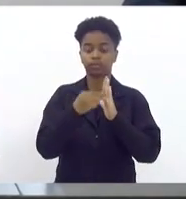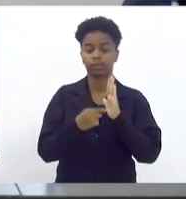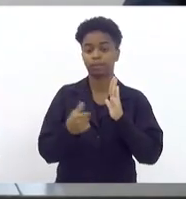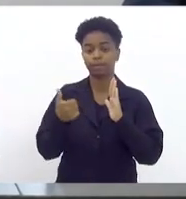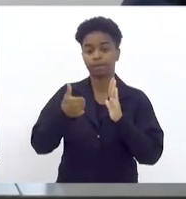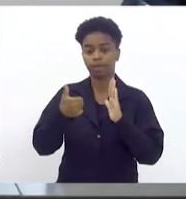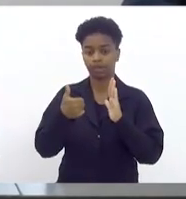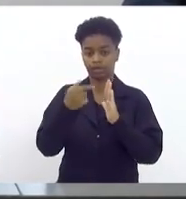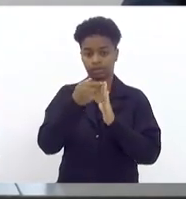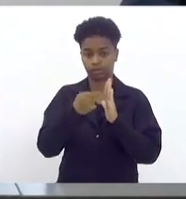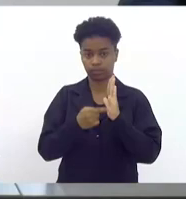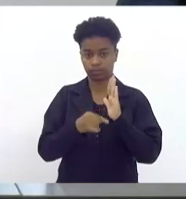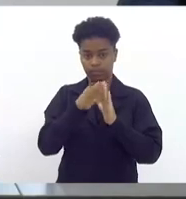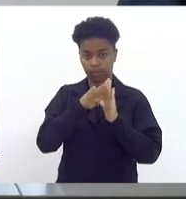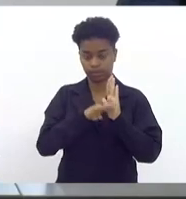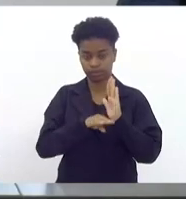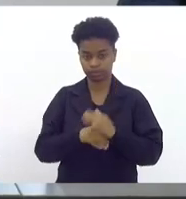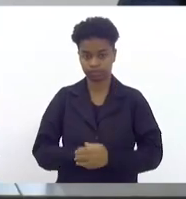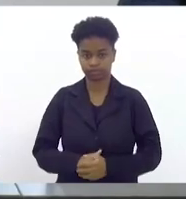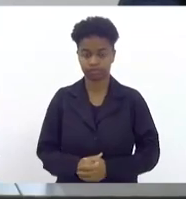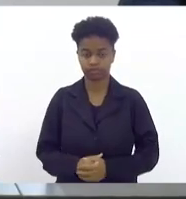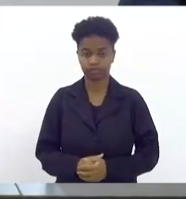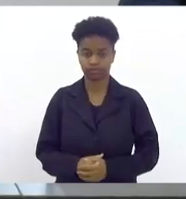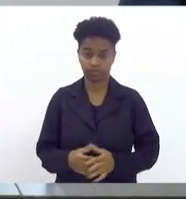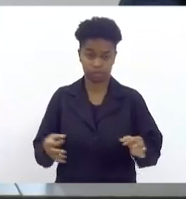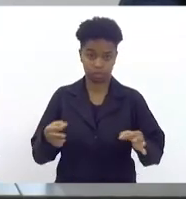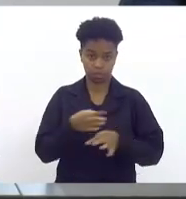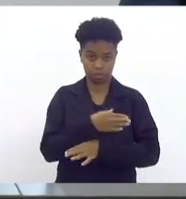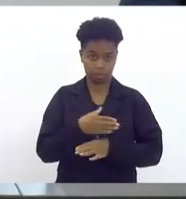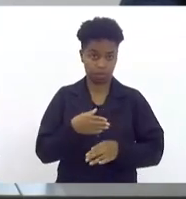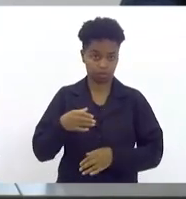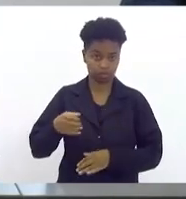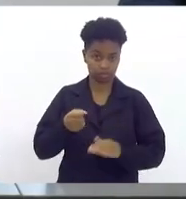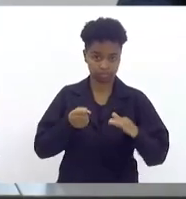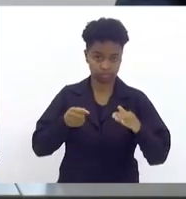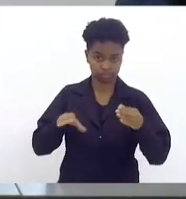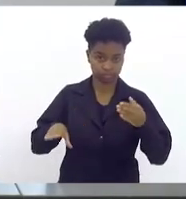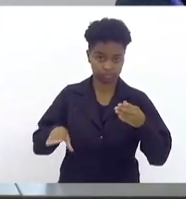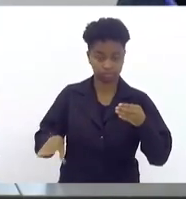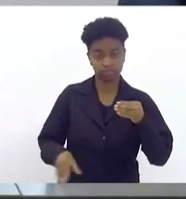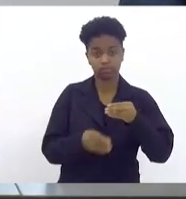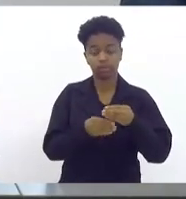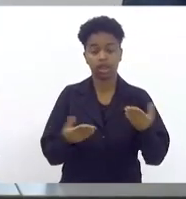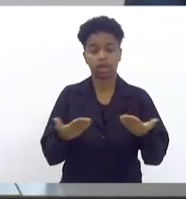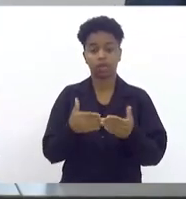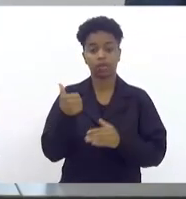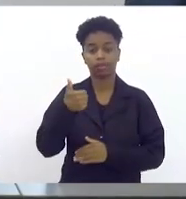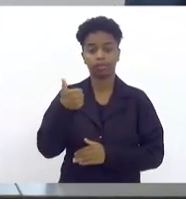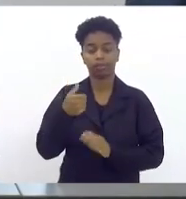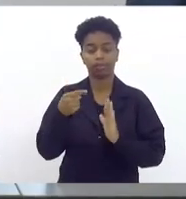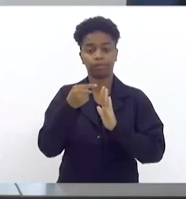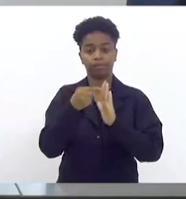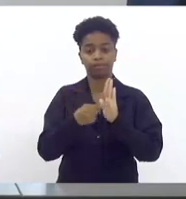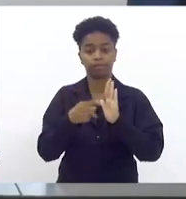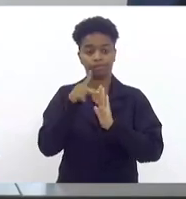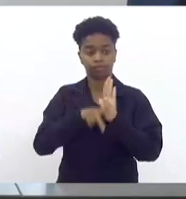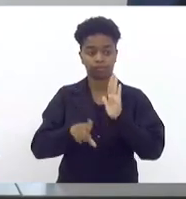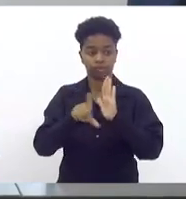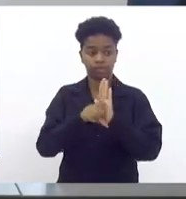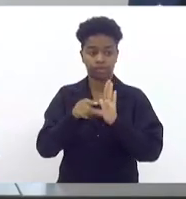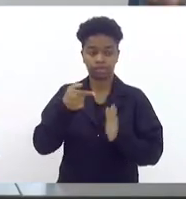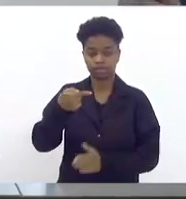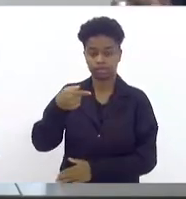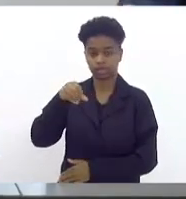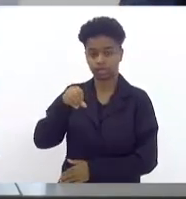da pauta. Terminada a questão de ordem, primeiro projeto da pauta é item 1, projeto de lei 792